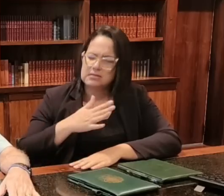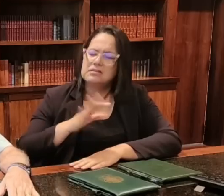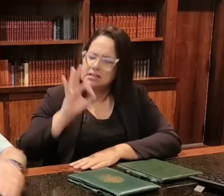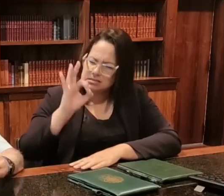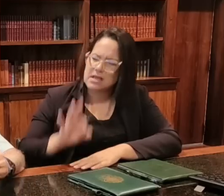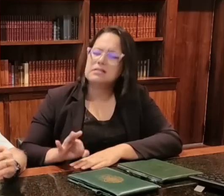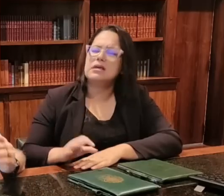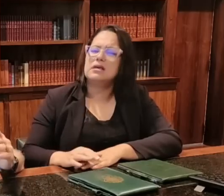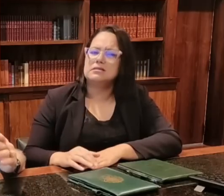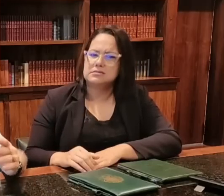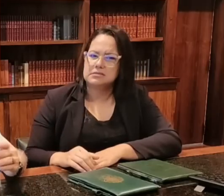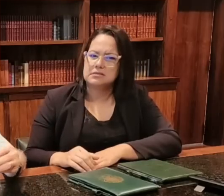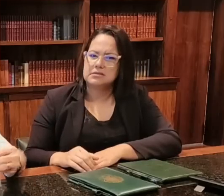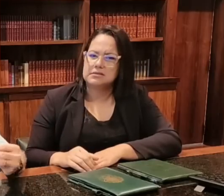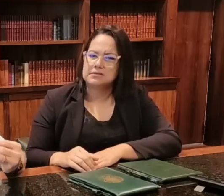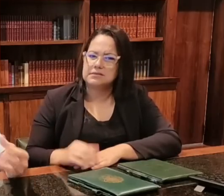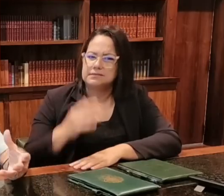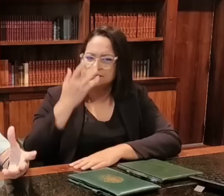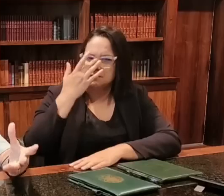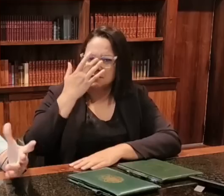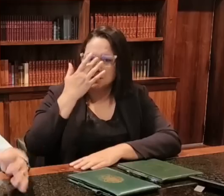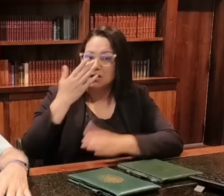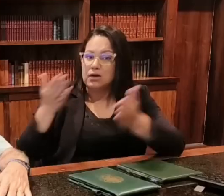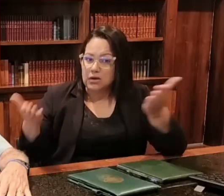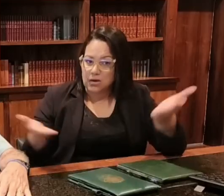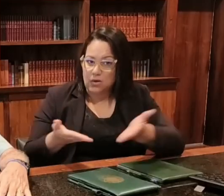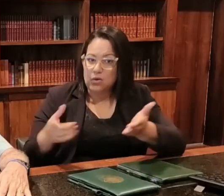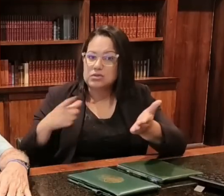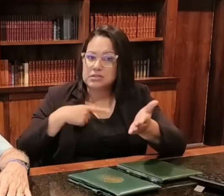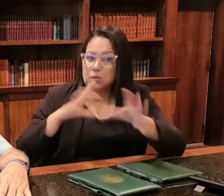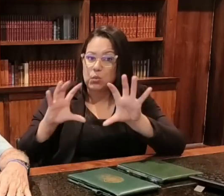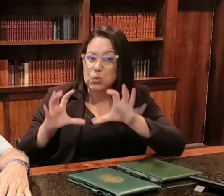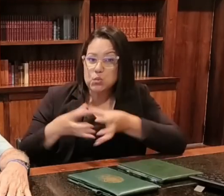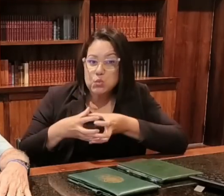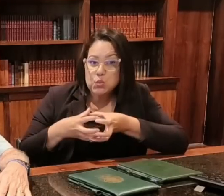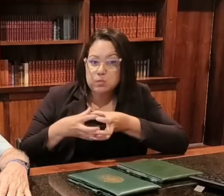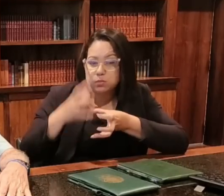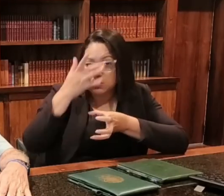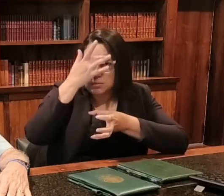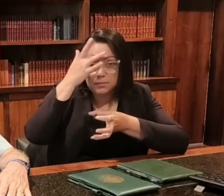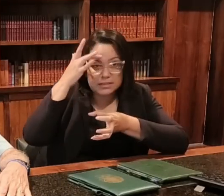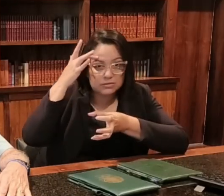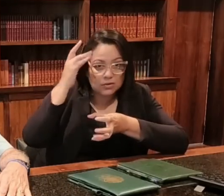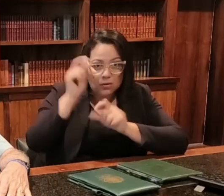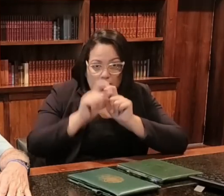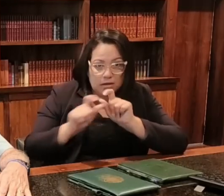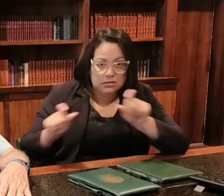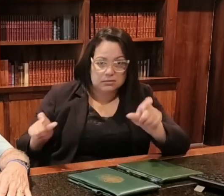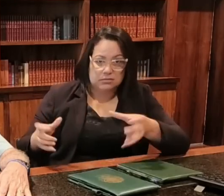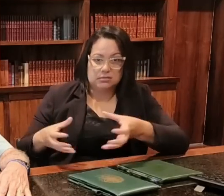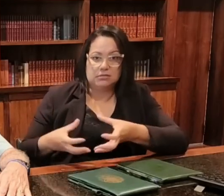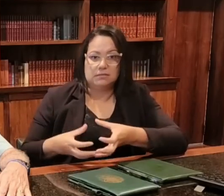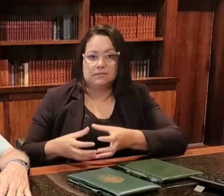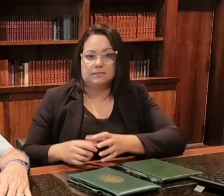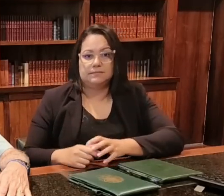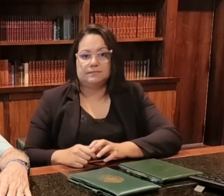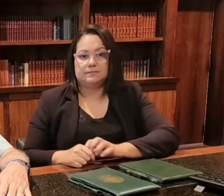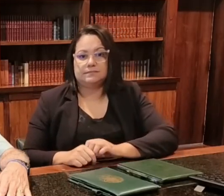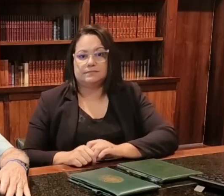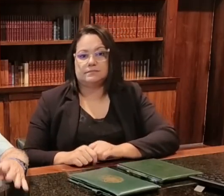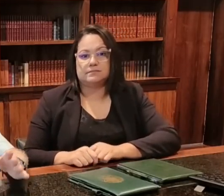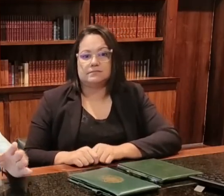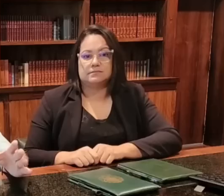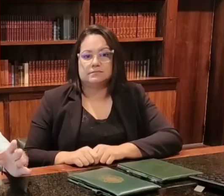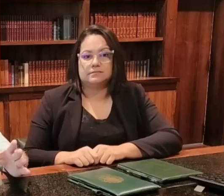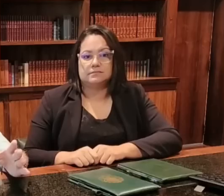então o bolsonarismo continua apesar do fim do governo de Jair bolsonaro Então para